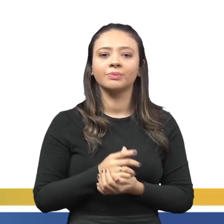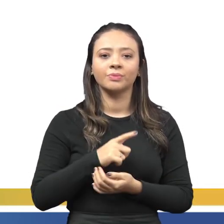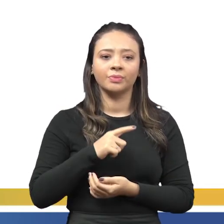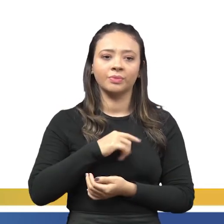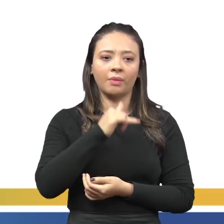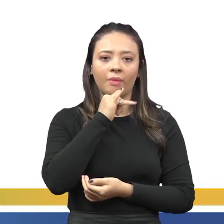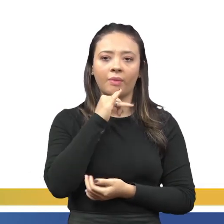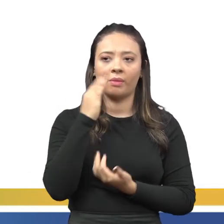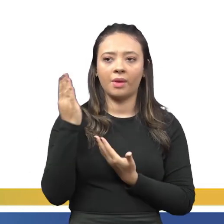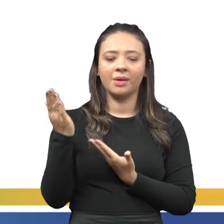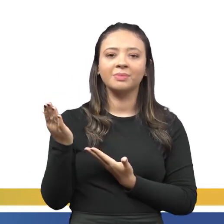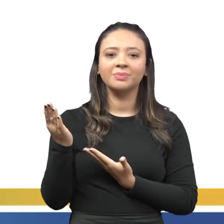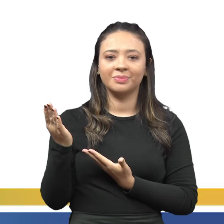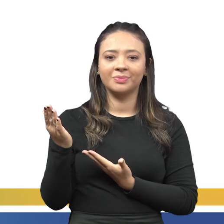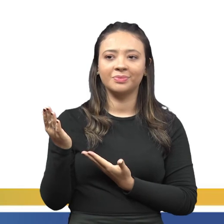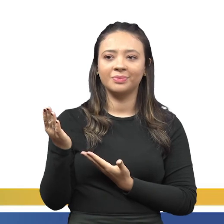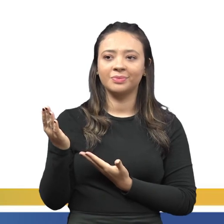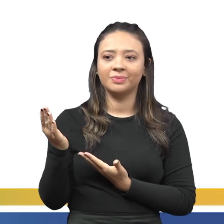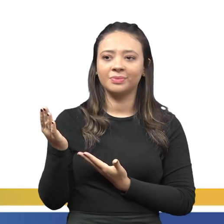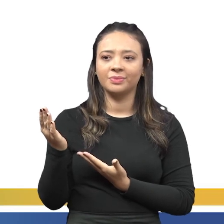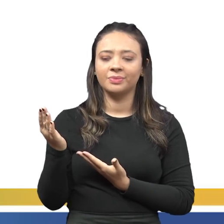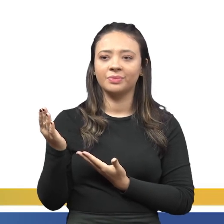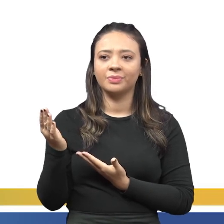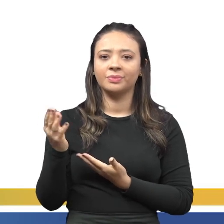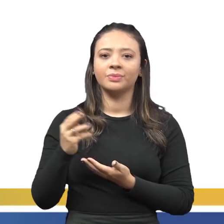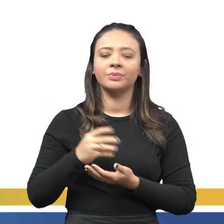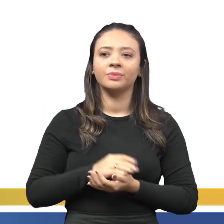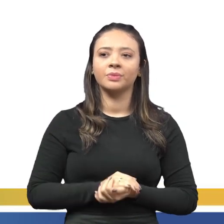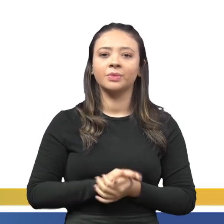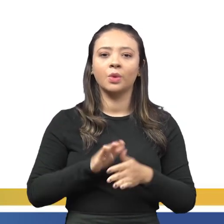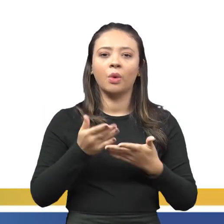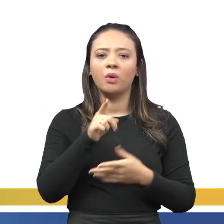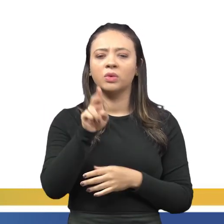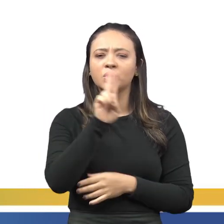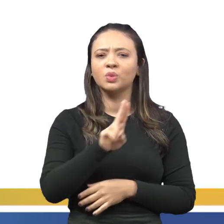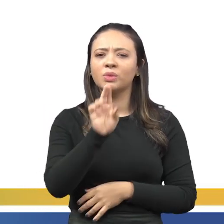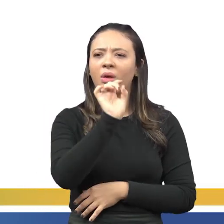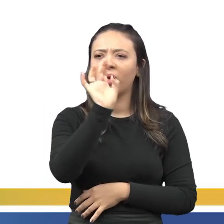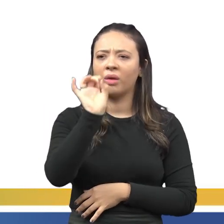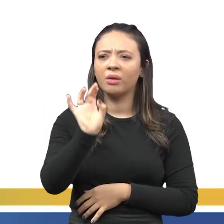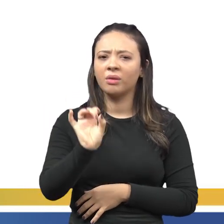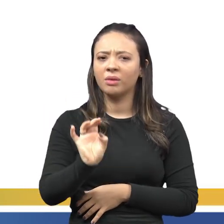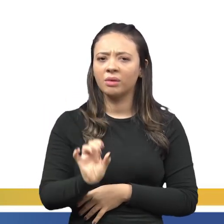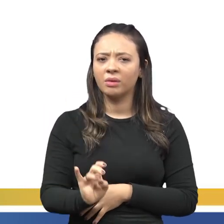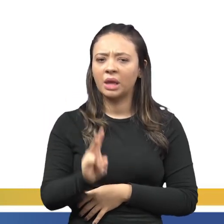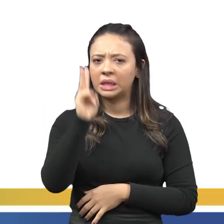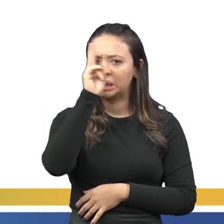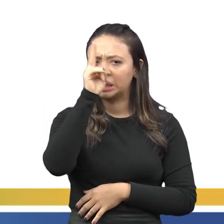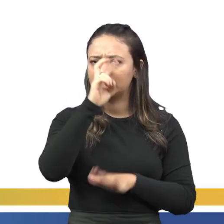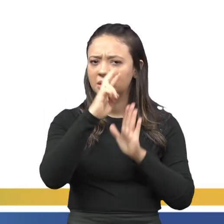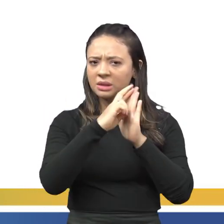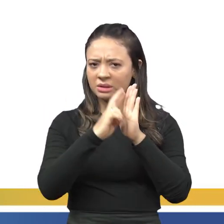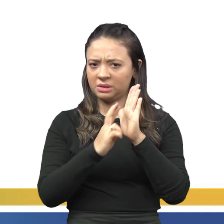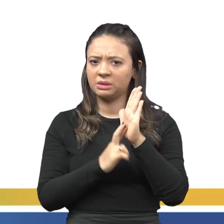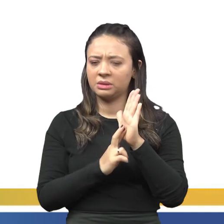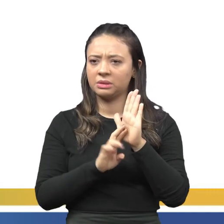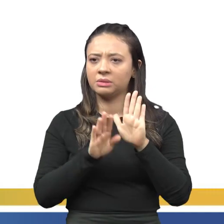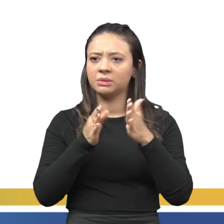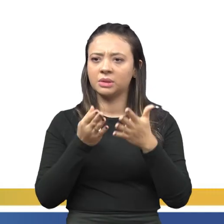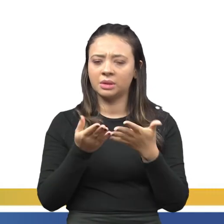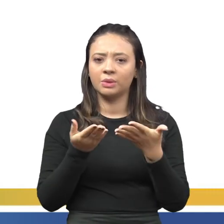aí a gente tem pear, apple, carrot, sandwich e egg. Qual você usa para cada